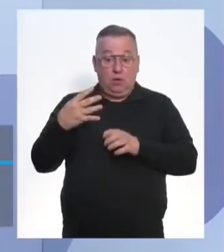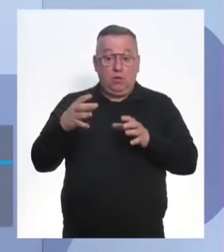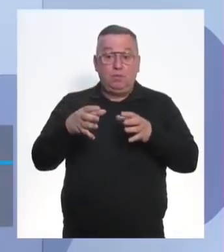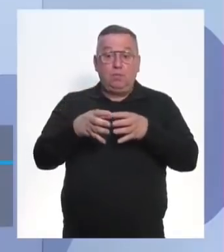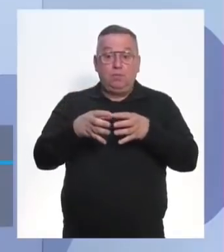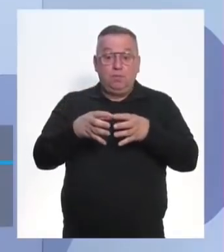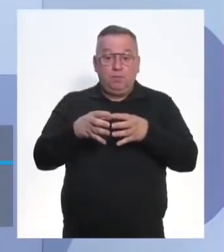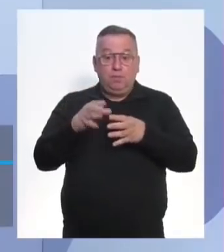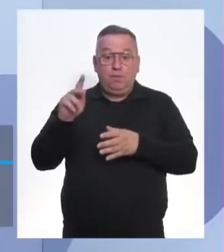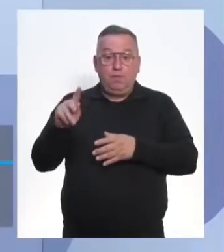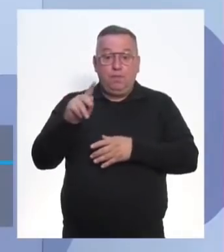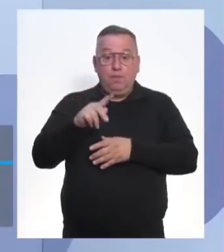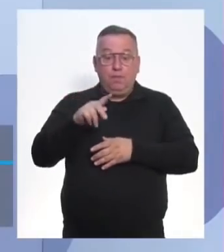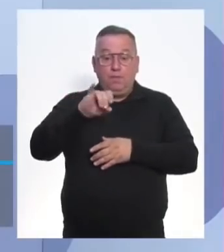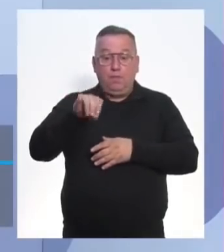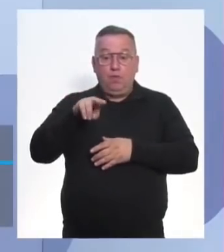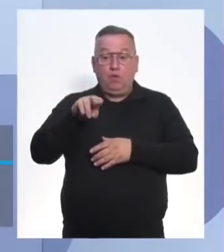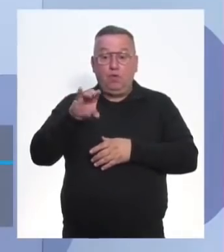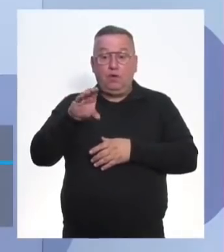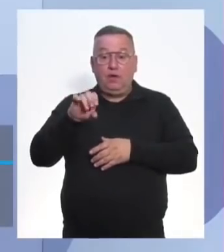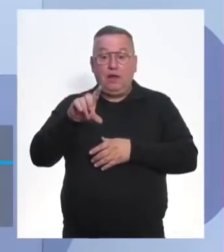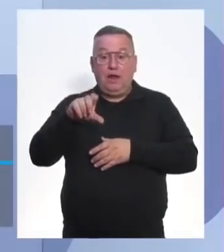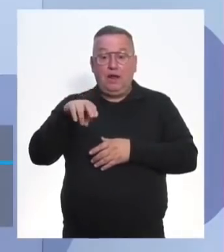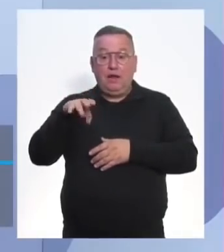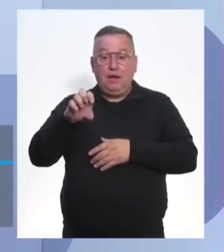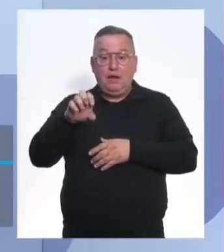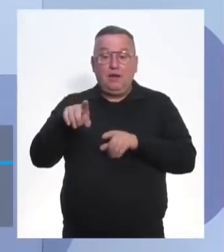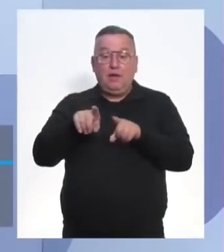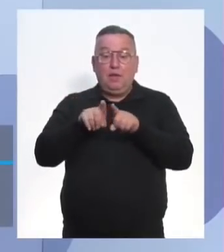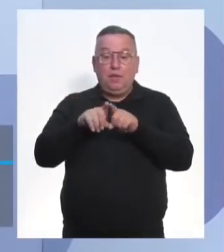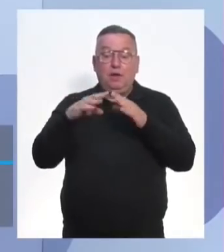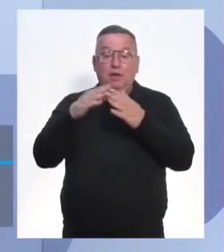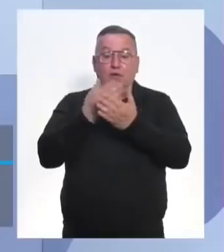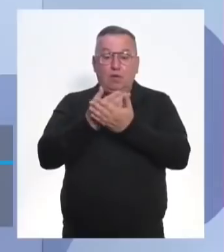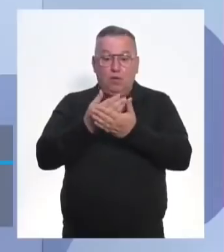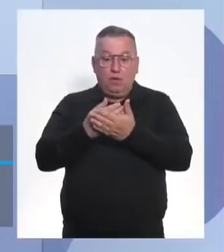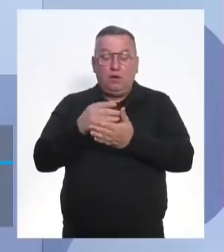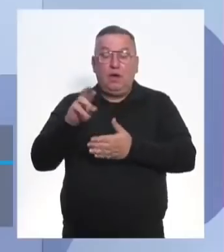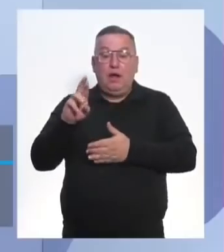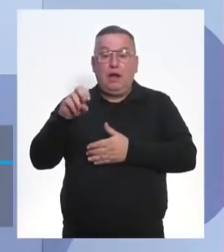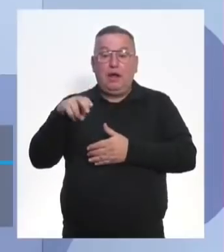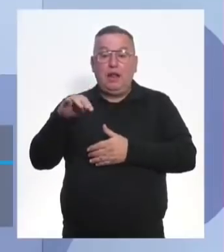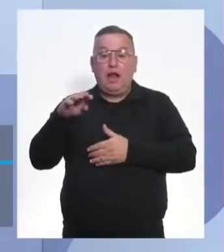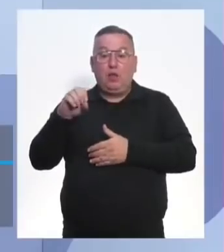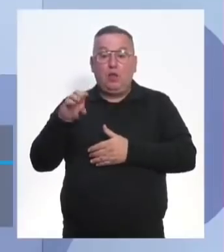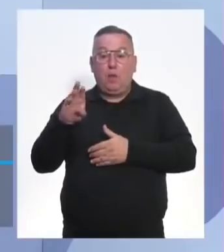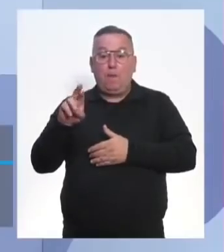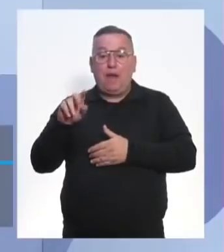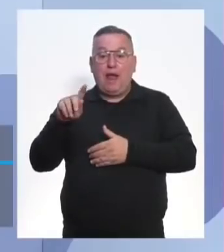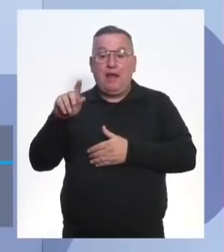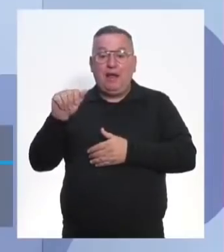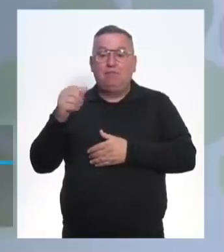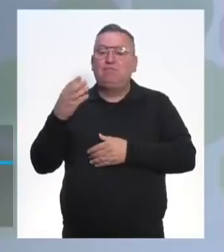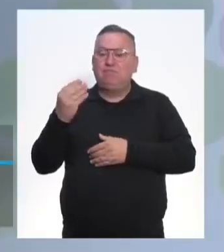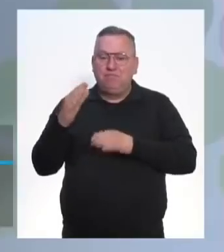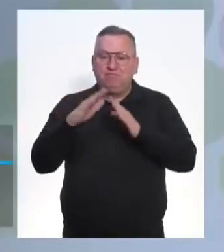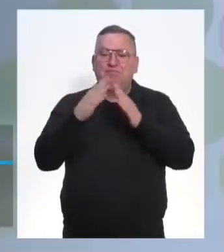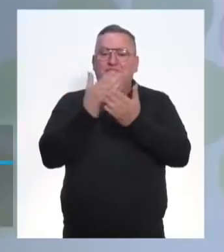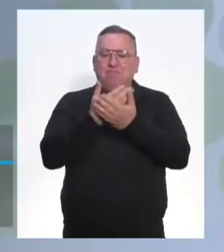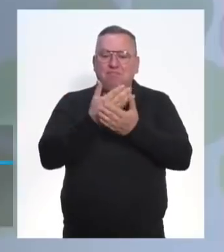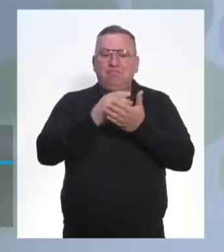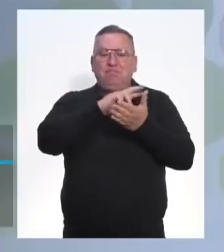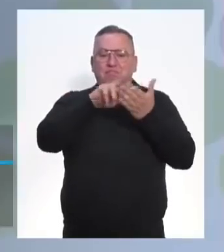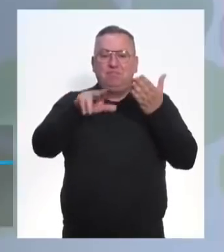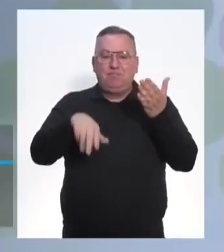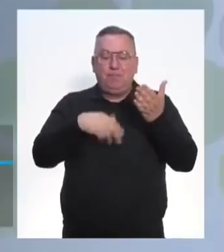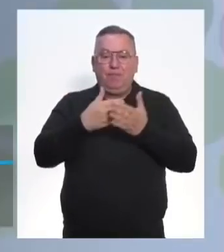equipes. Da professora Jusilene, a escola é professor Renato Braga. Isso aí, em muitas escolas Sim. das diretorias